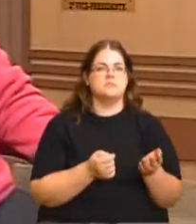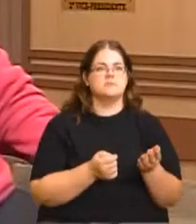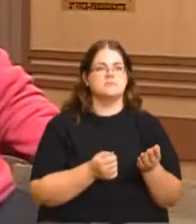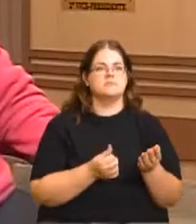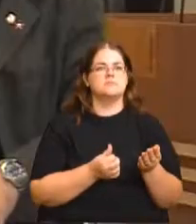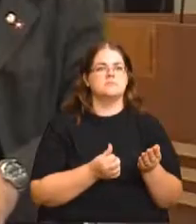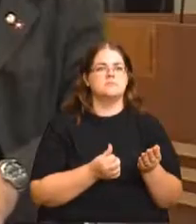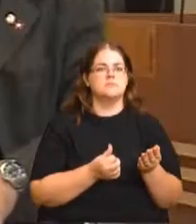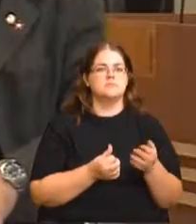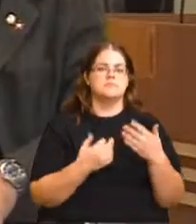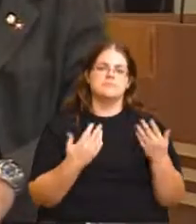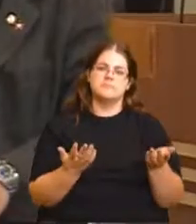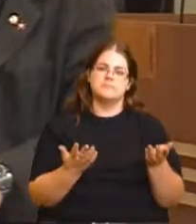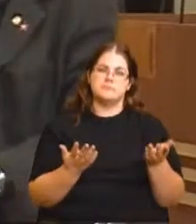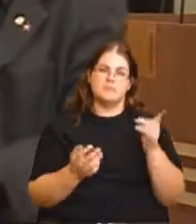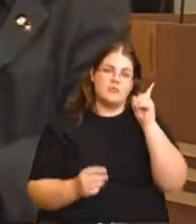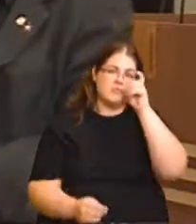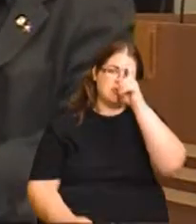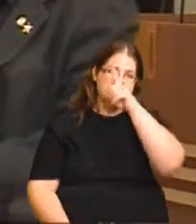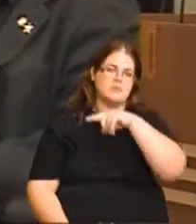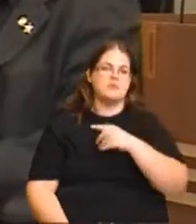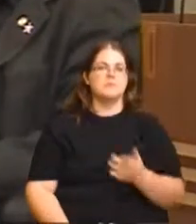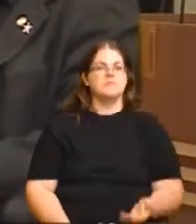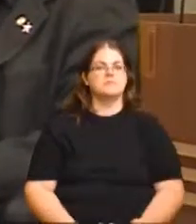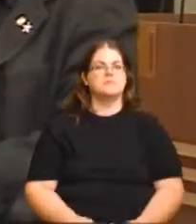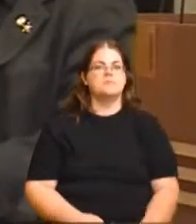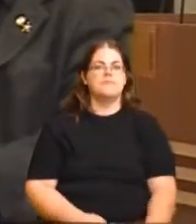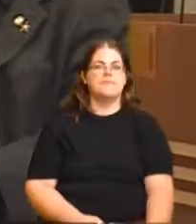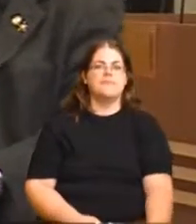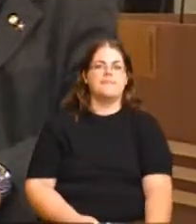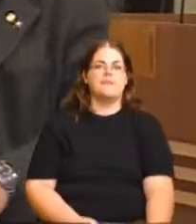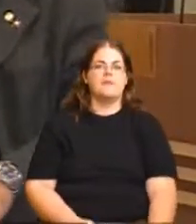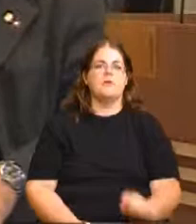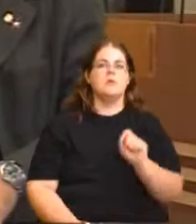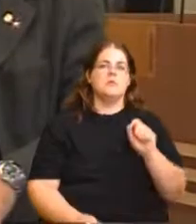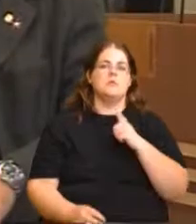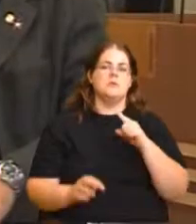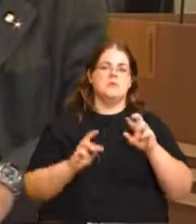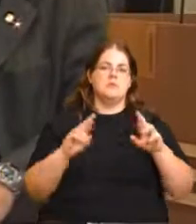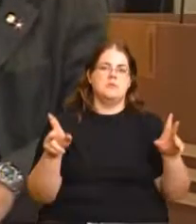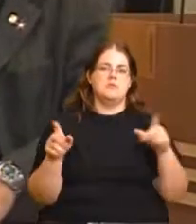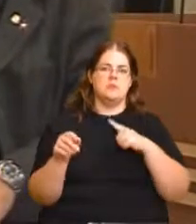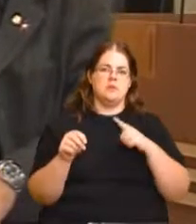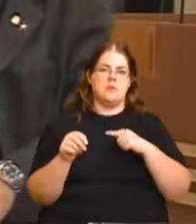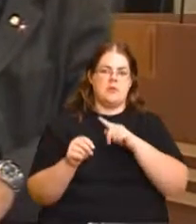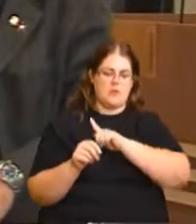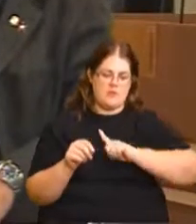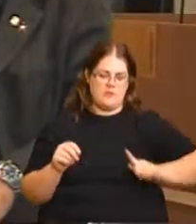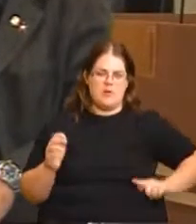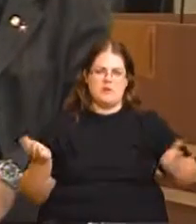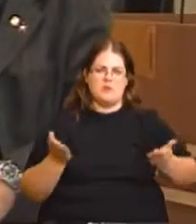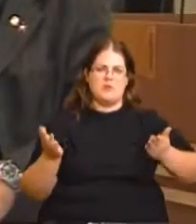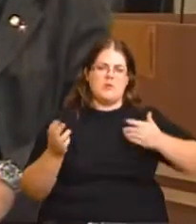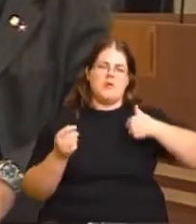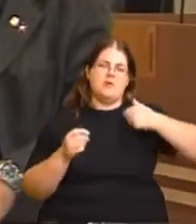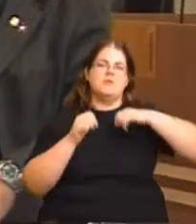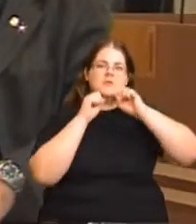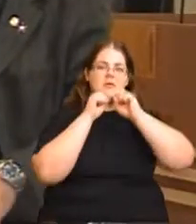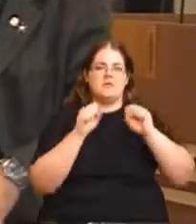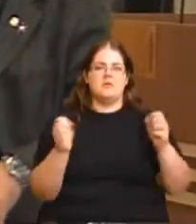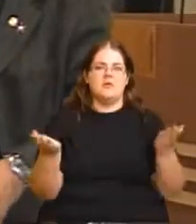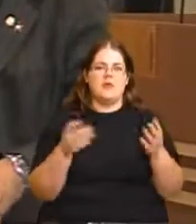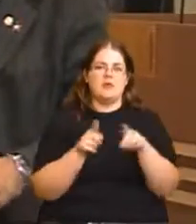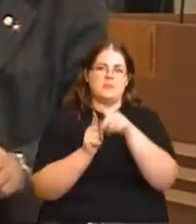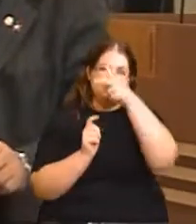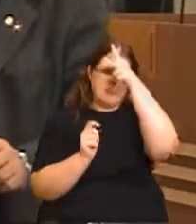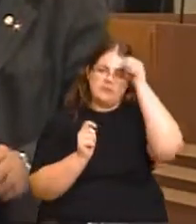Né? Pouco perto da necessidade, então é muito difícil. E foi contratado, e a diferença que tem entre o nosso governo passado, quando nós fomos